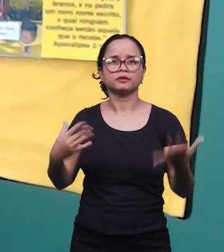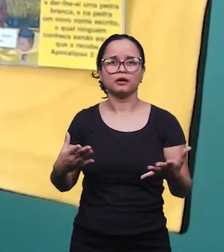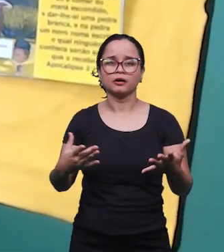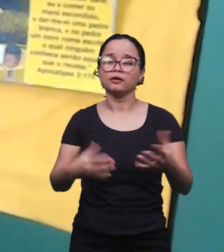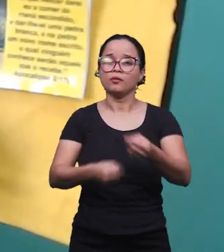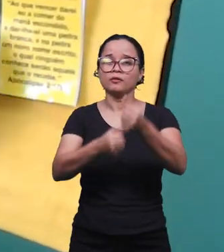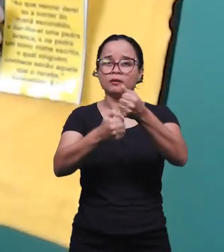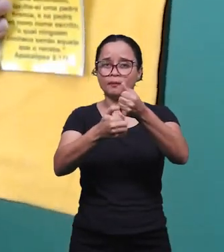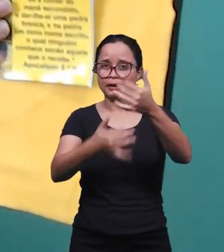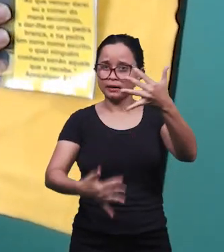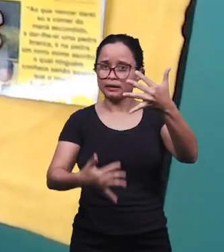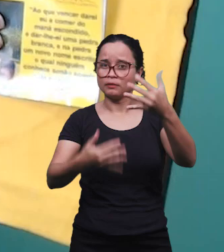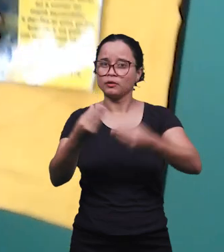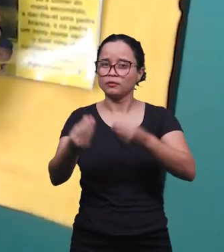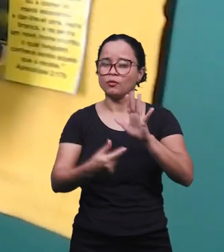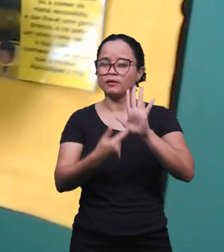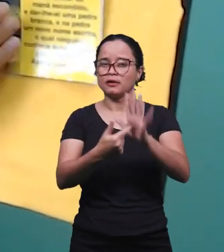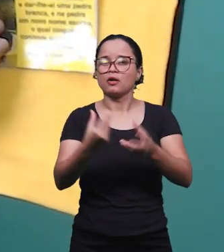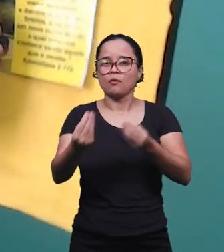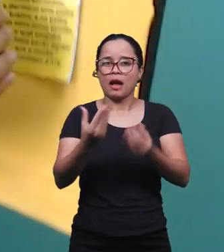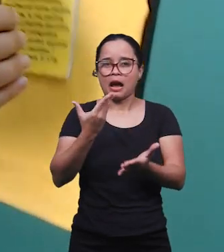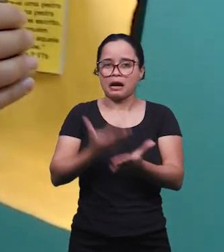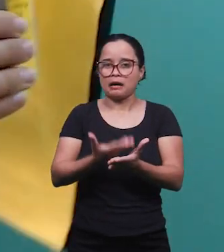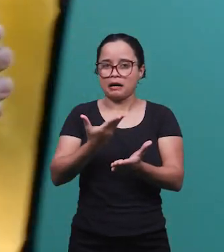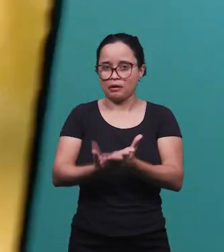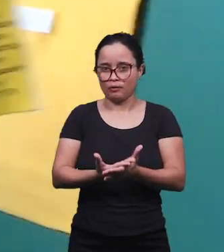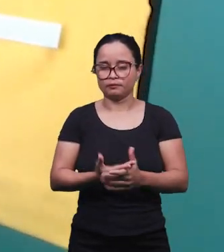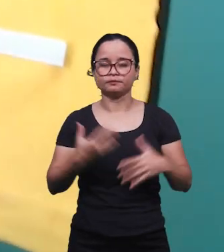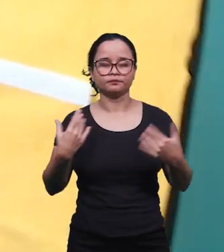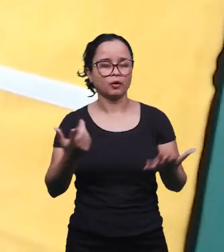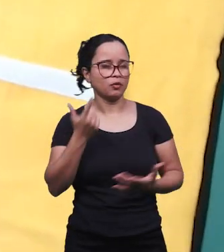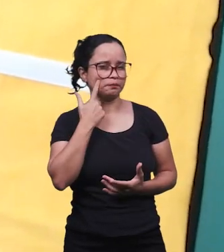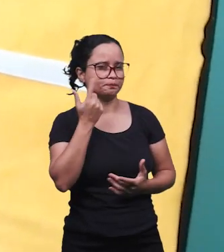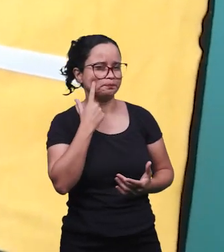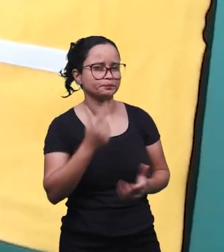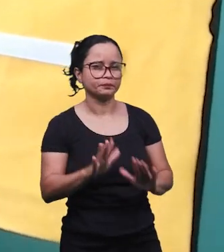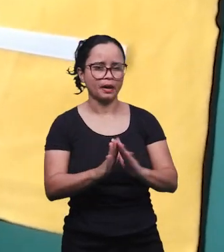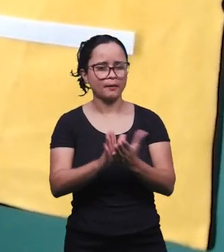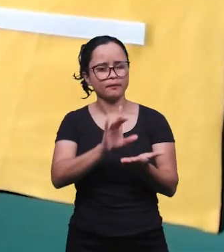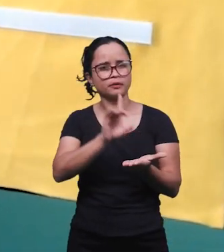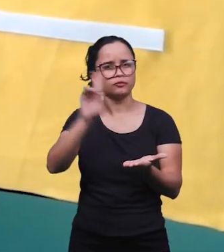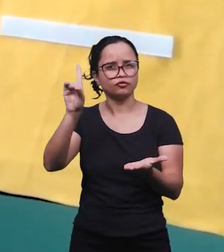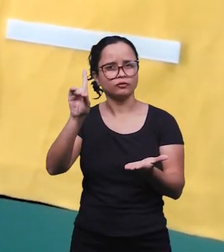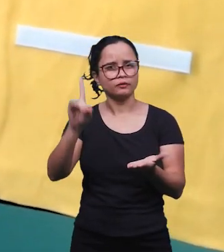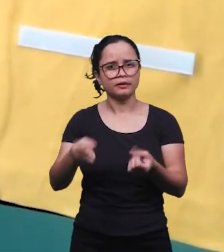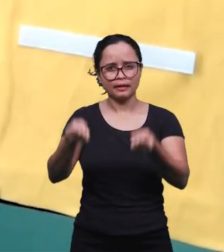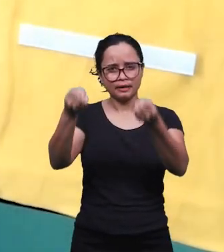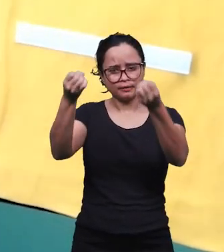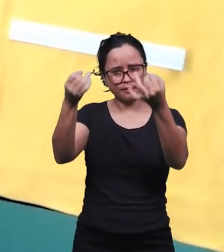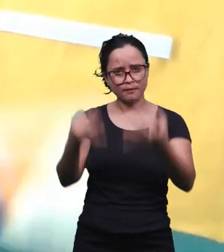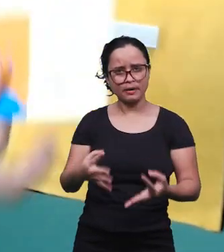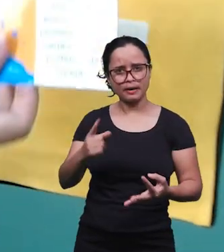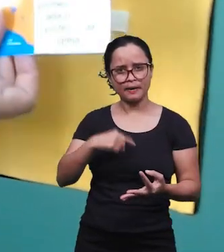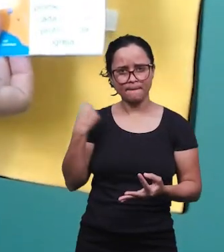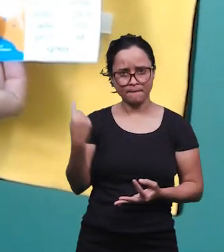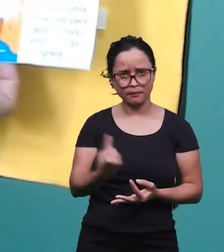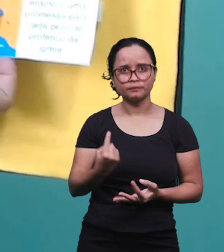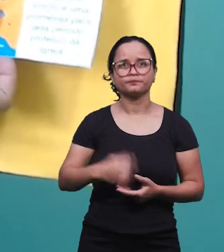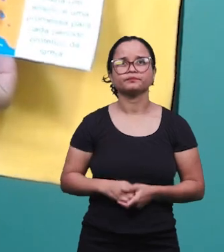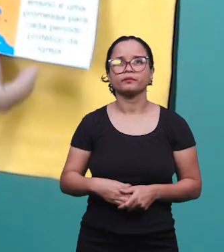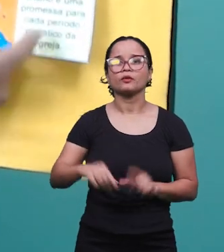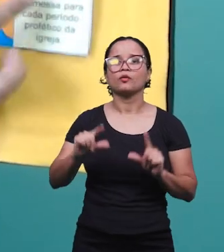transcorrer da aula. Olha só, então, a palavra do Senhor ela nos conta que